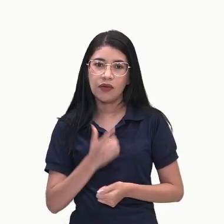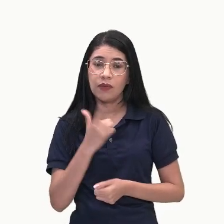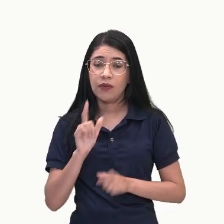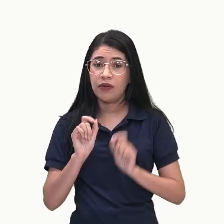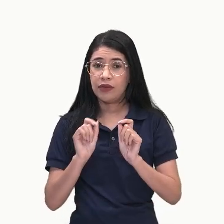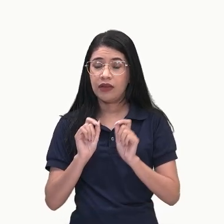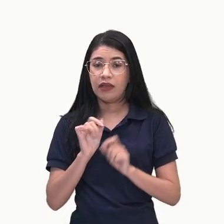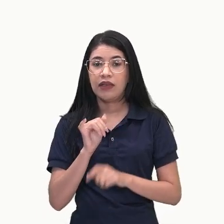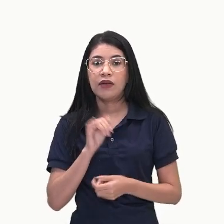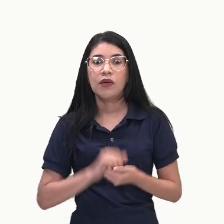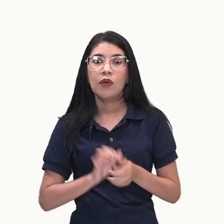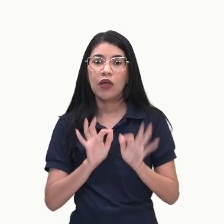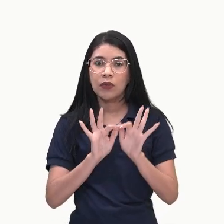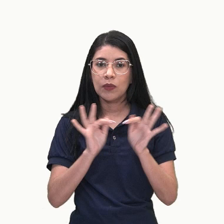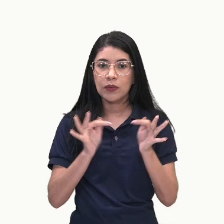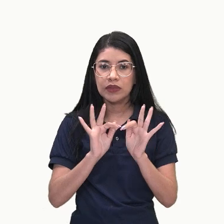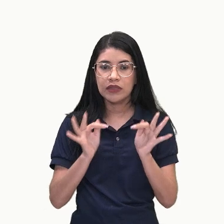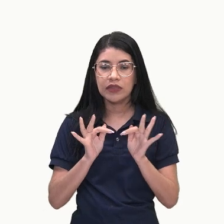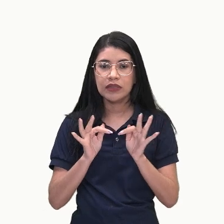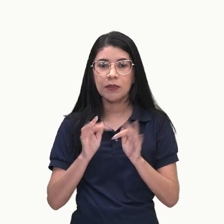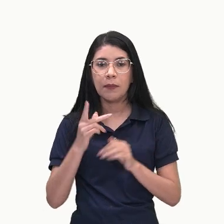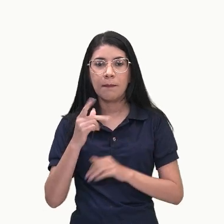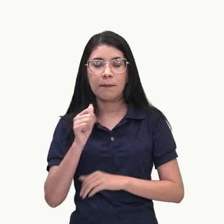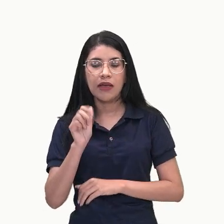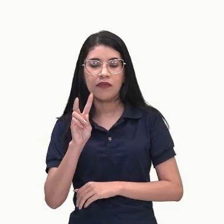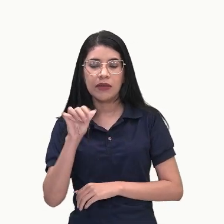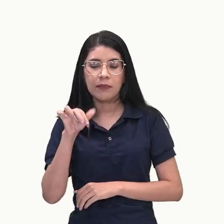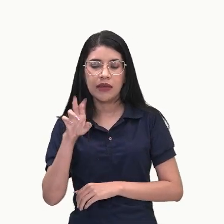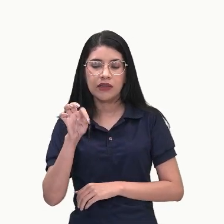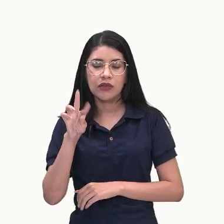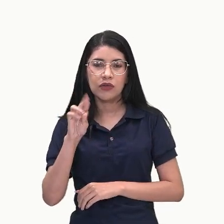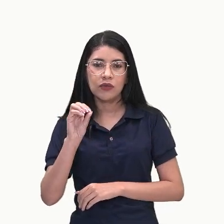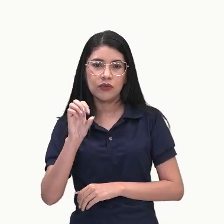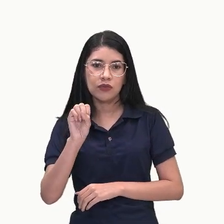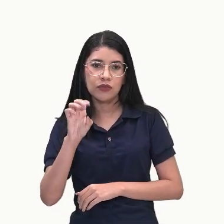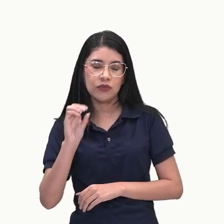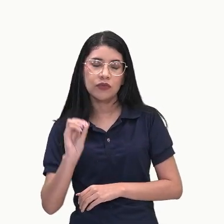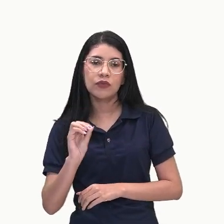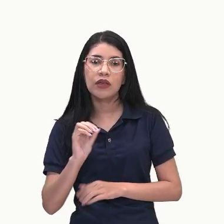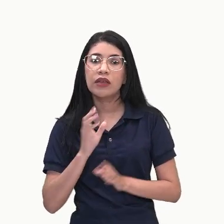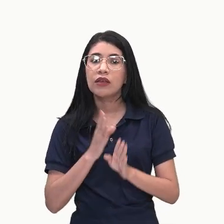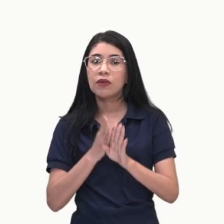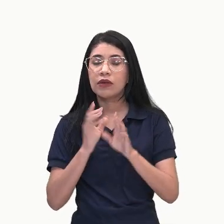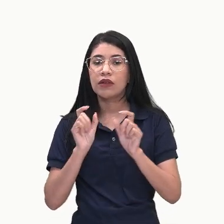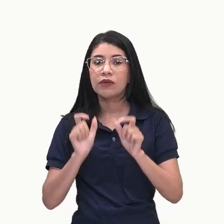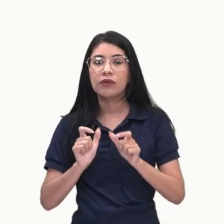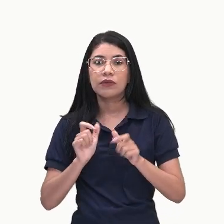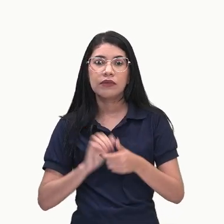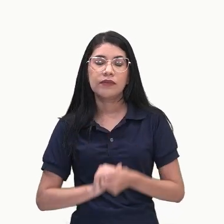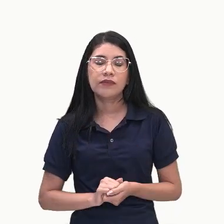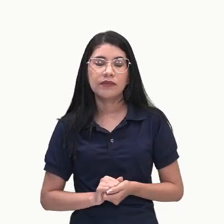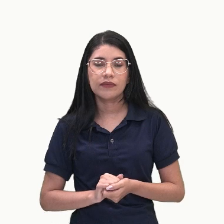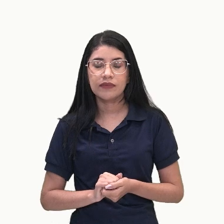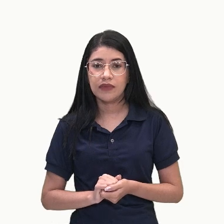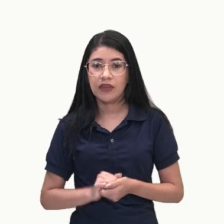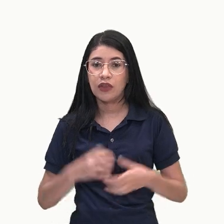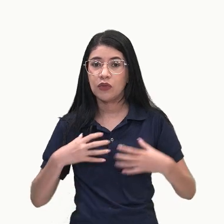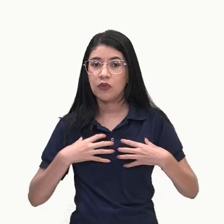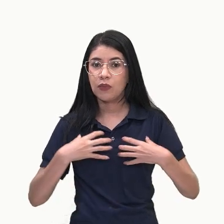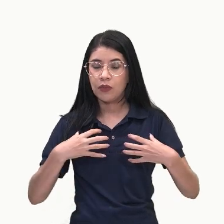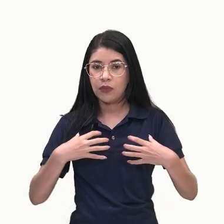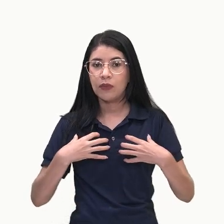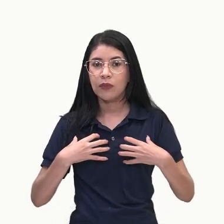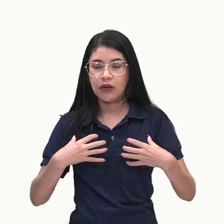epitelial simples, né, ou simples pavimentoso. E esse aqui ele vai ser encontrado ali nos nossos alvéolos